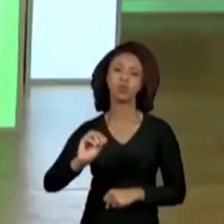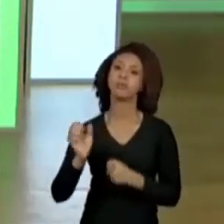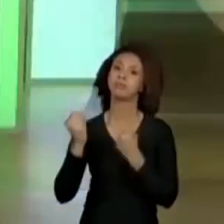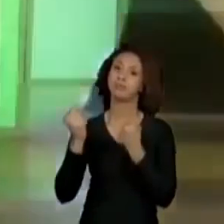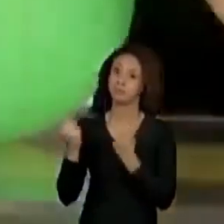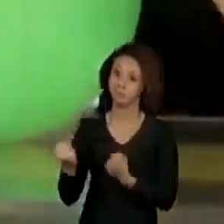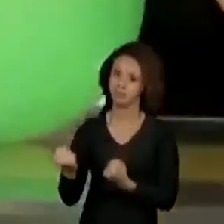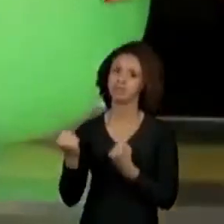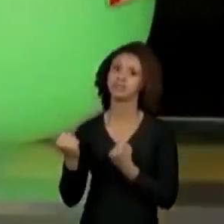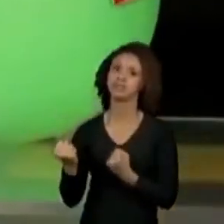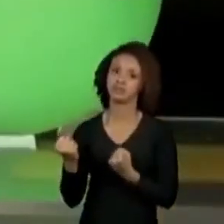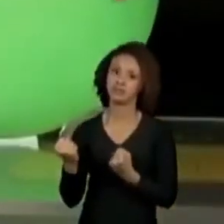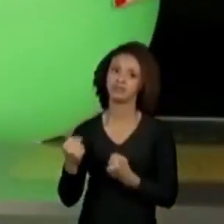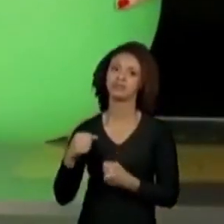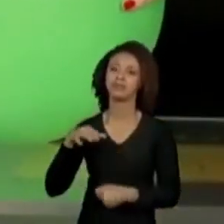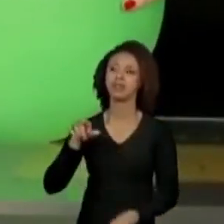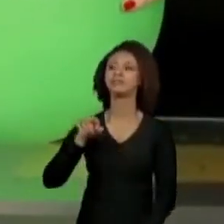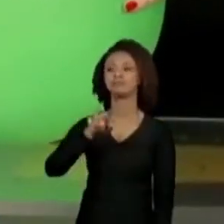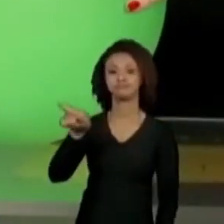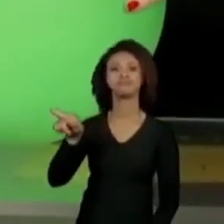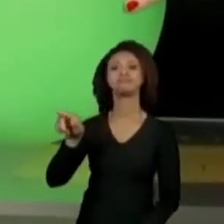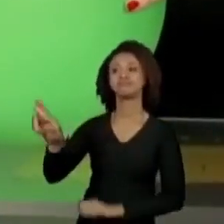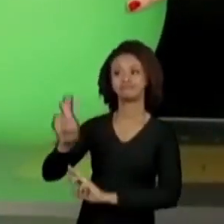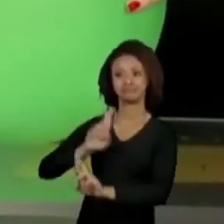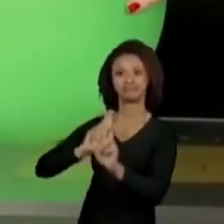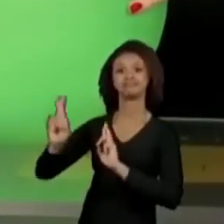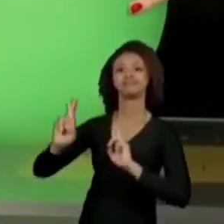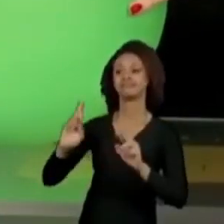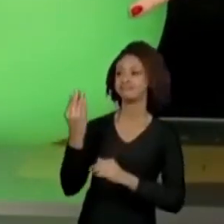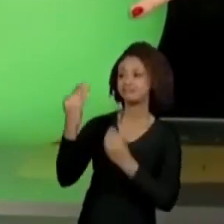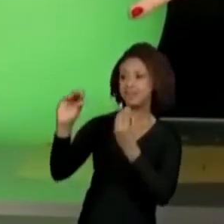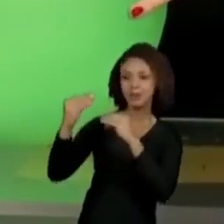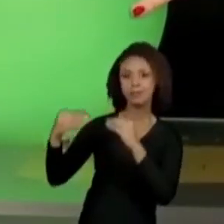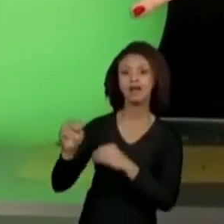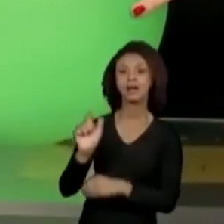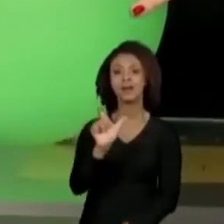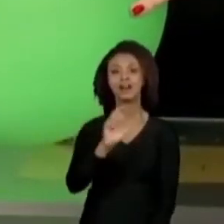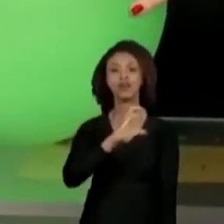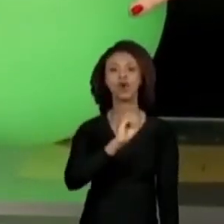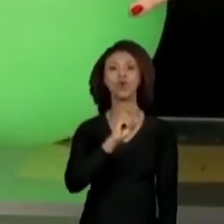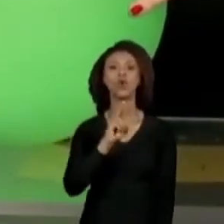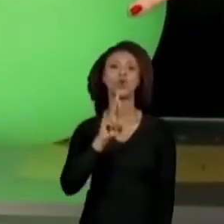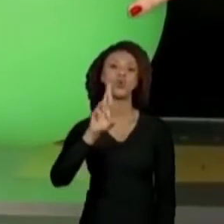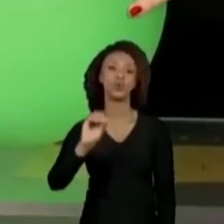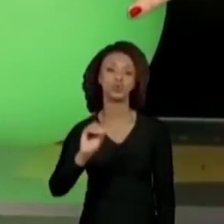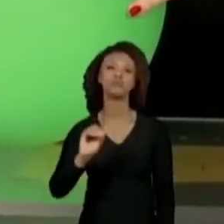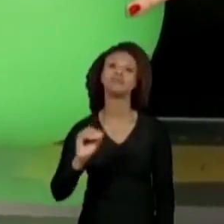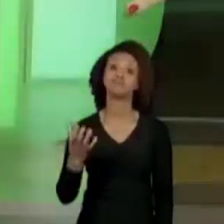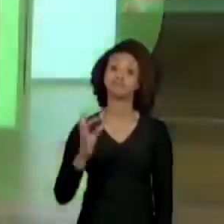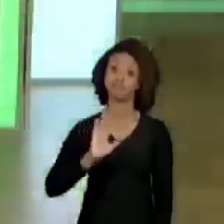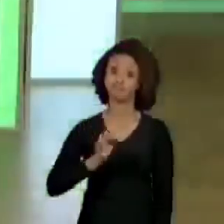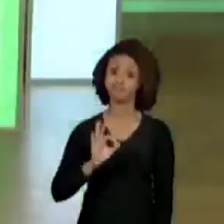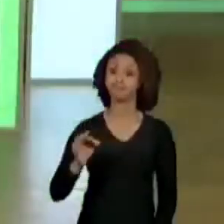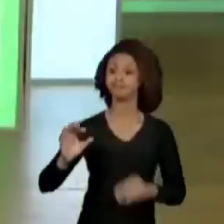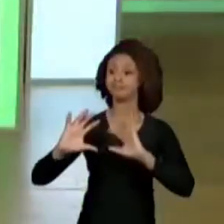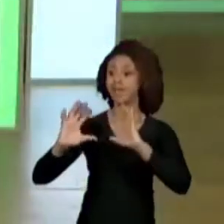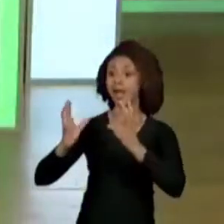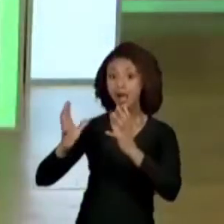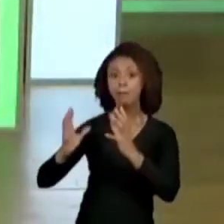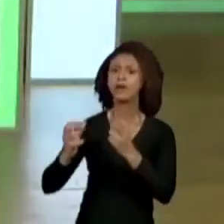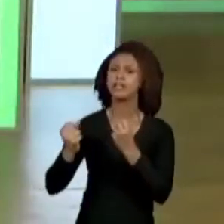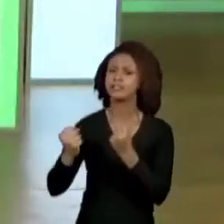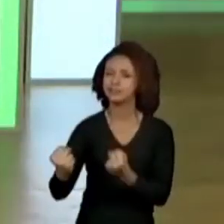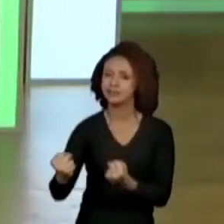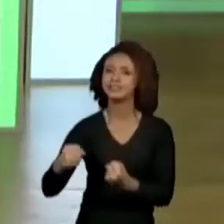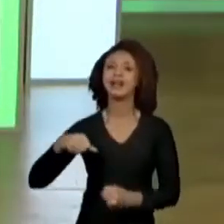Bem mais pesado. O que que eles... Ah lá, couro, elas estão colocando ali pra gente. A bola é mais pesada. Exatamente. Então, a gente tem